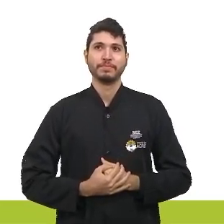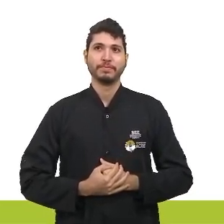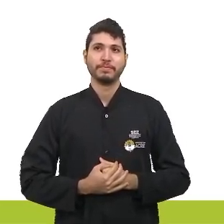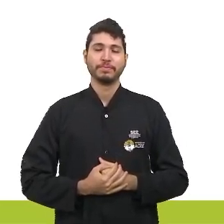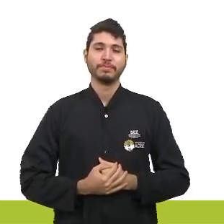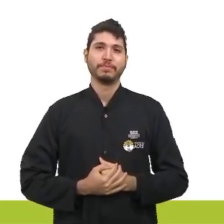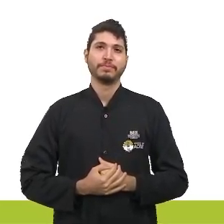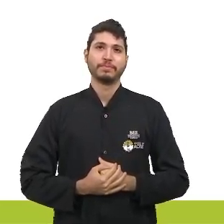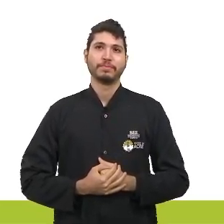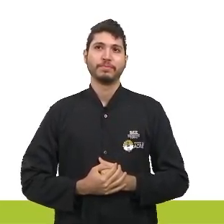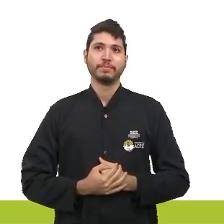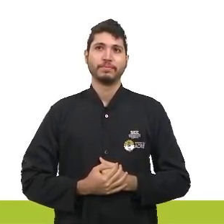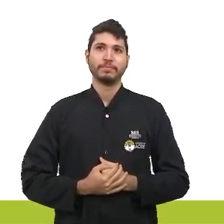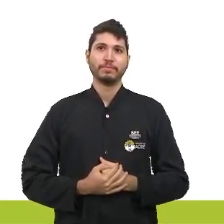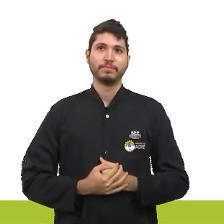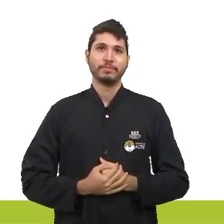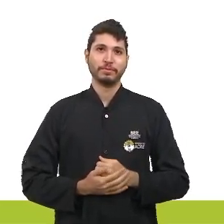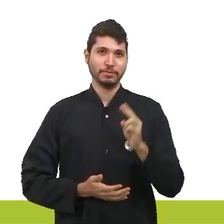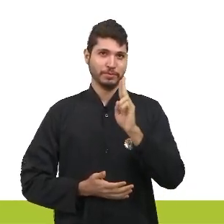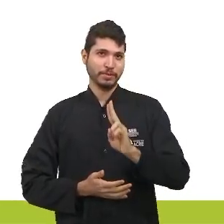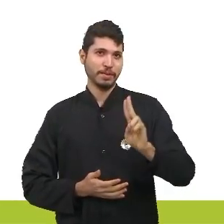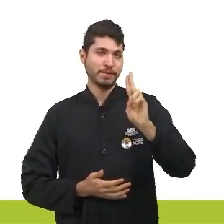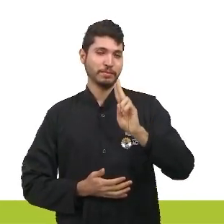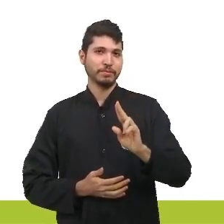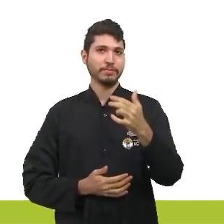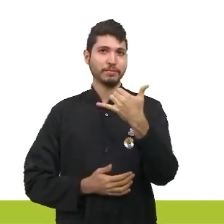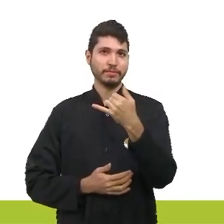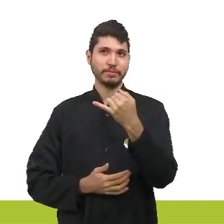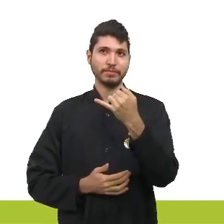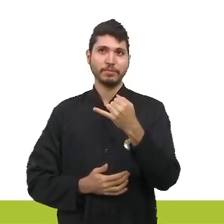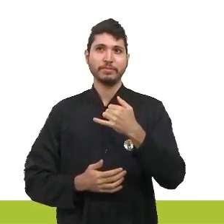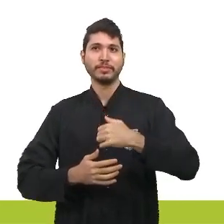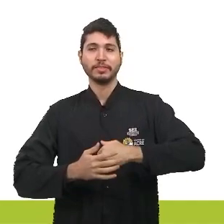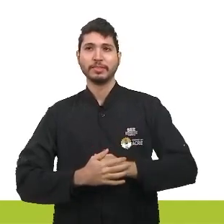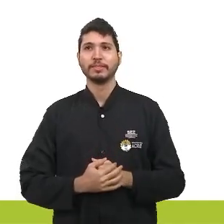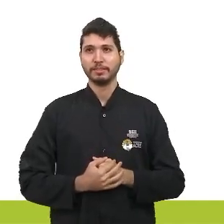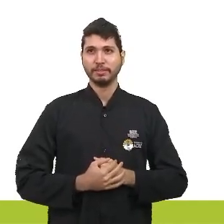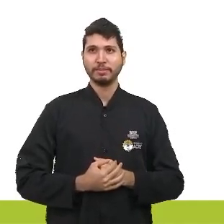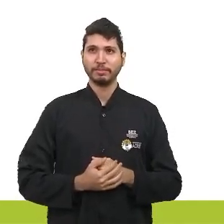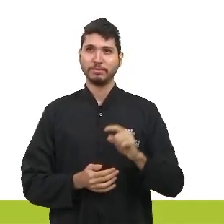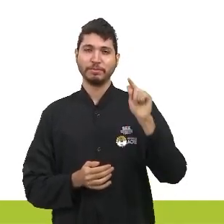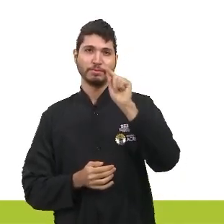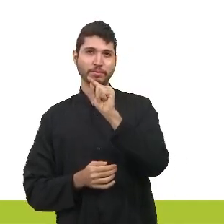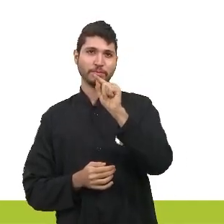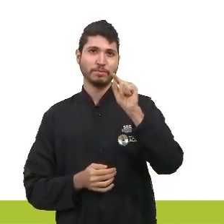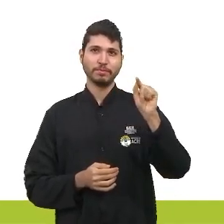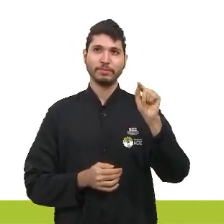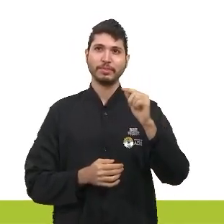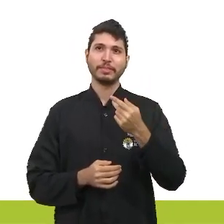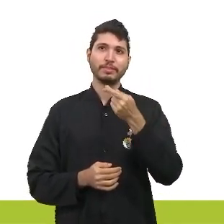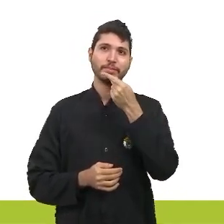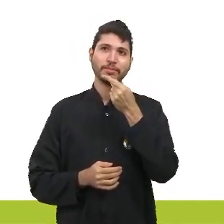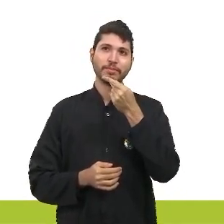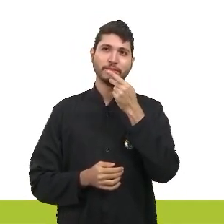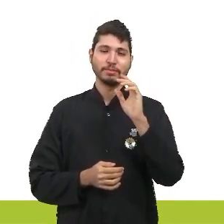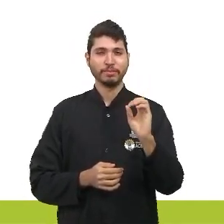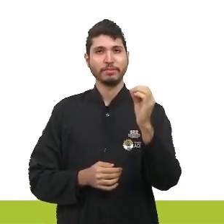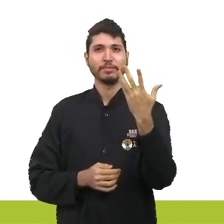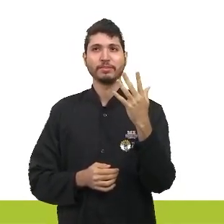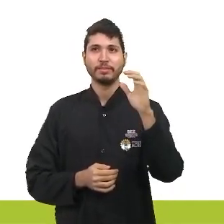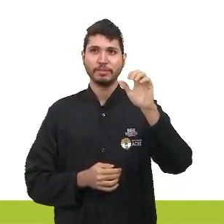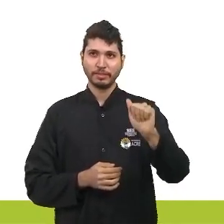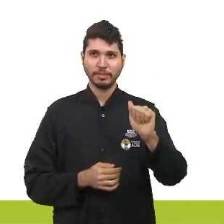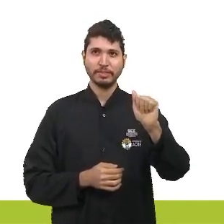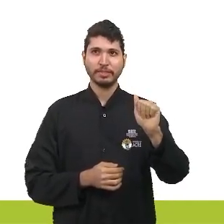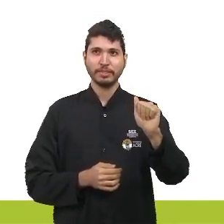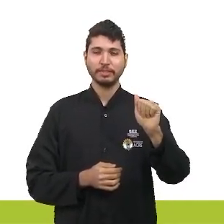eu pegar a caneta aqui. Isso nós vamos ler assim. A probabilidade de ocorrer o A